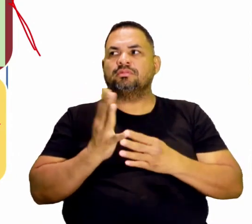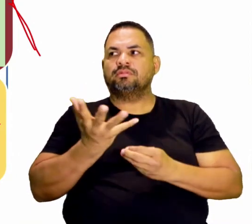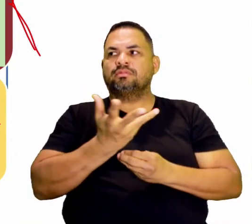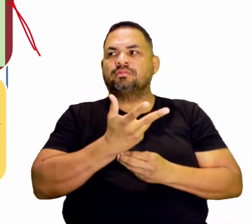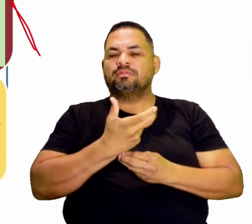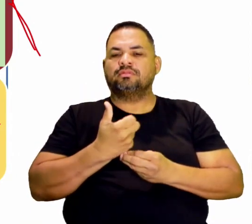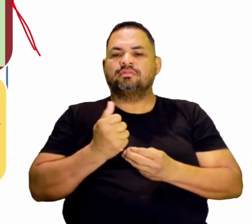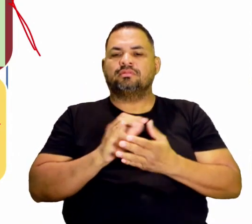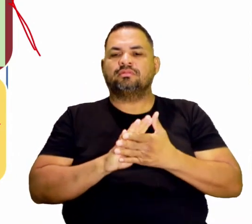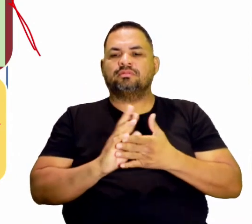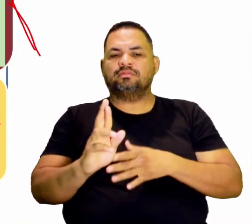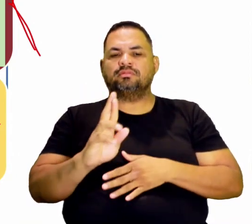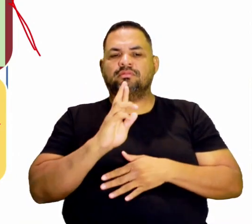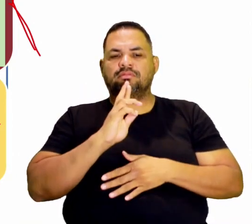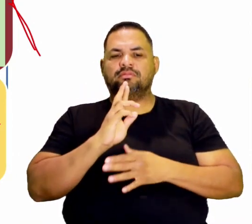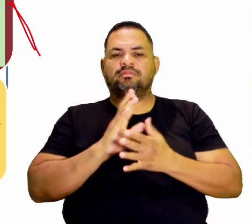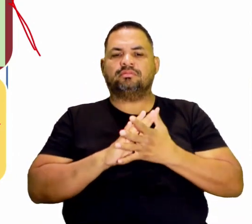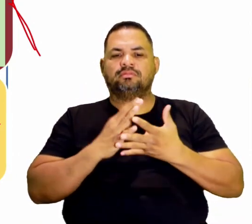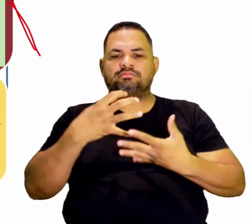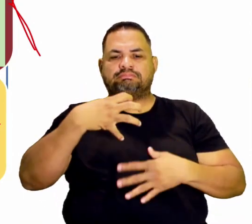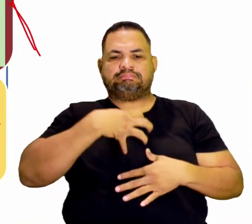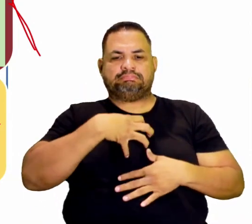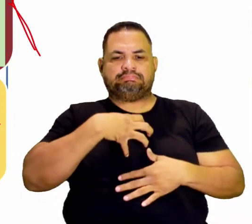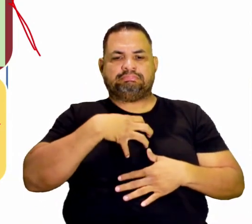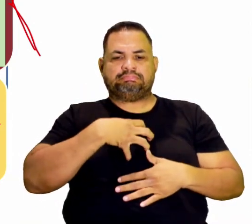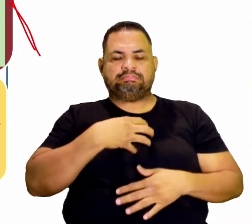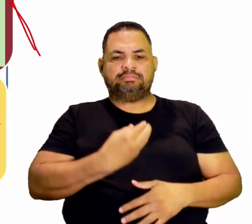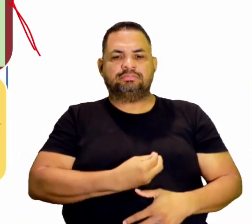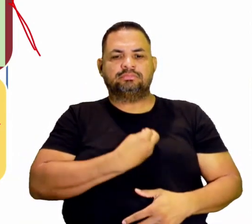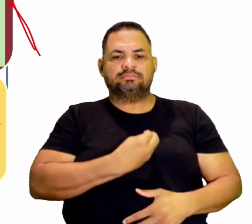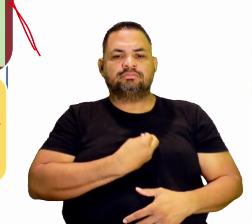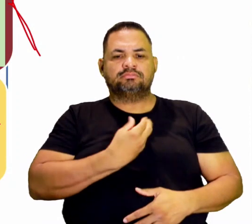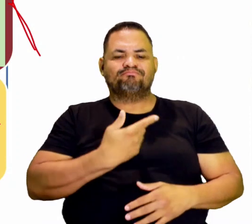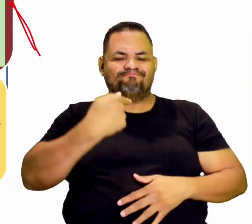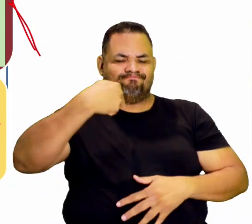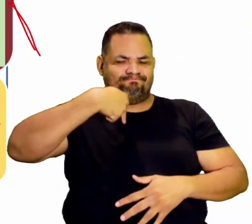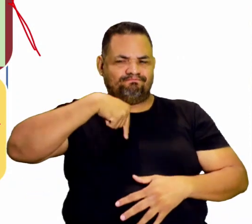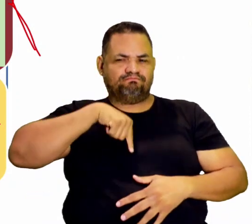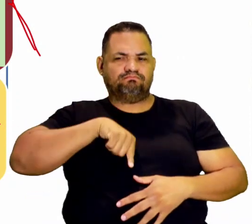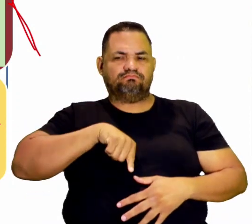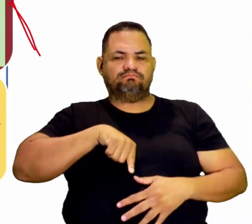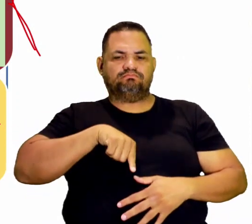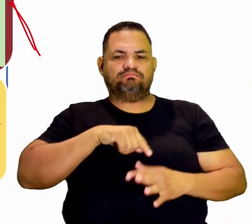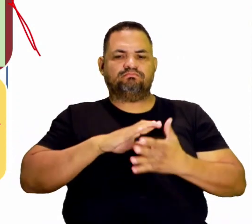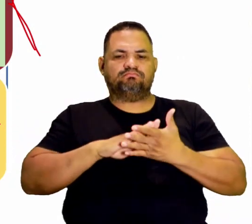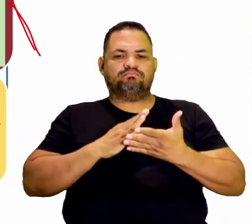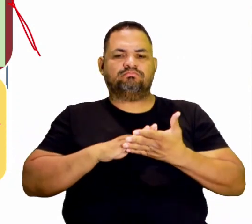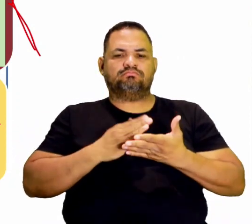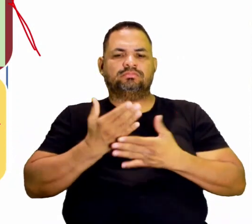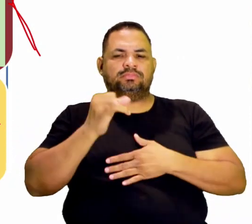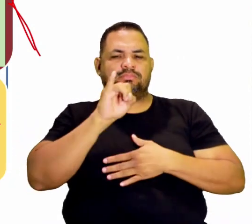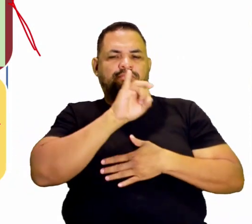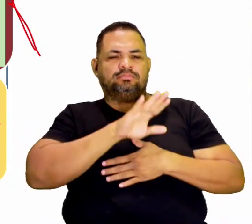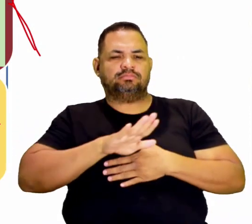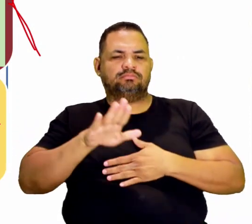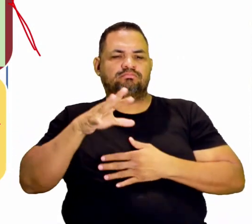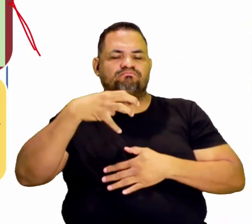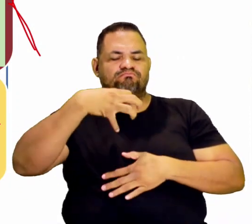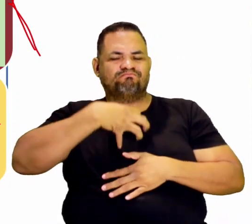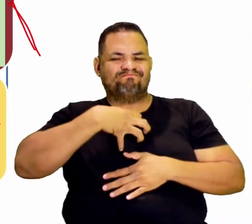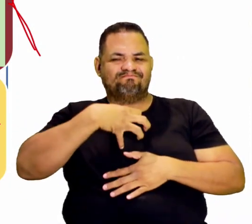do impacto causado pela expressão da vida interior, das imagens que vêm do fundo do